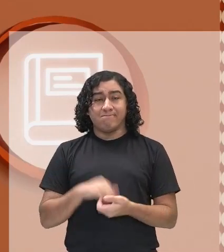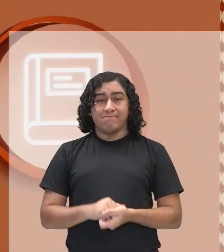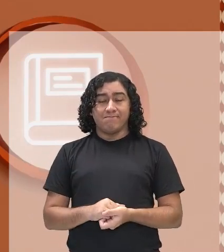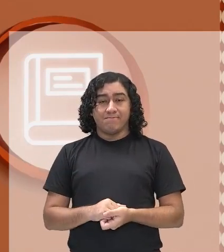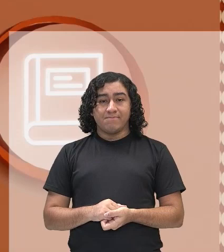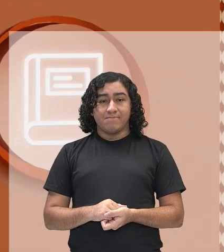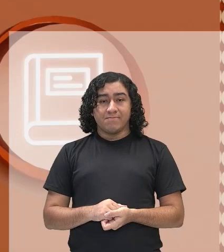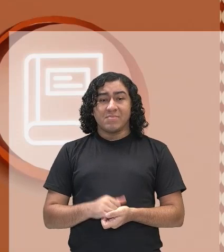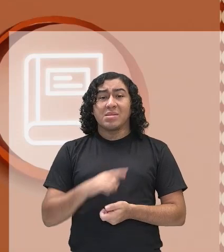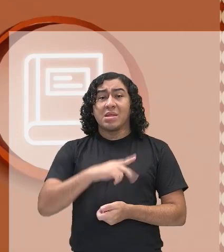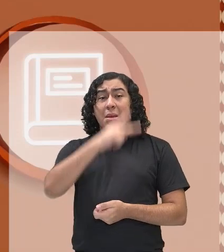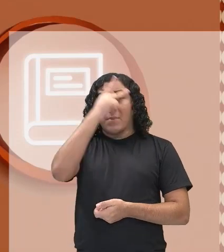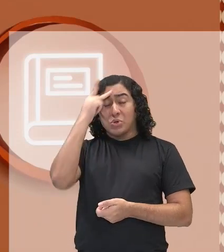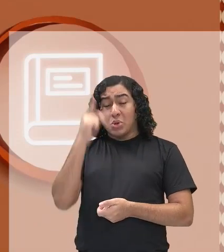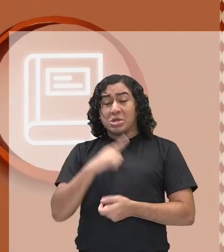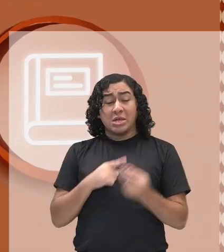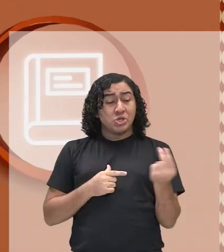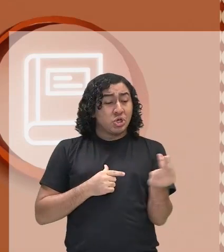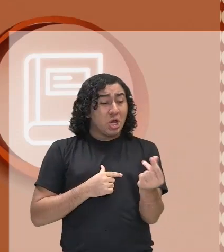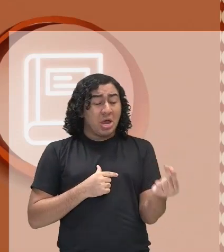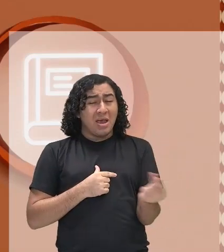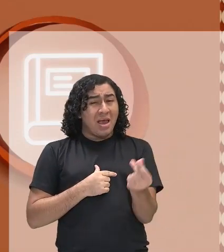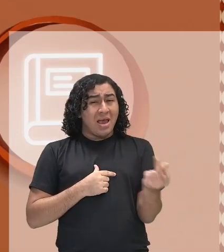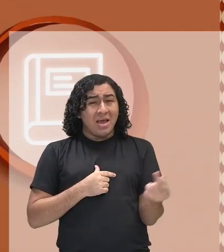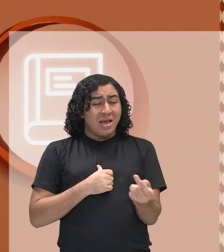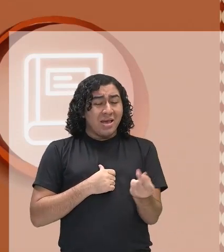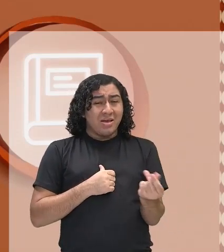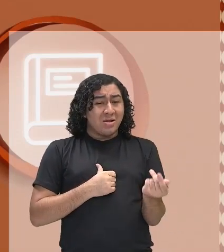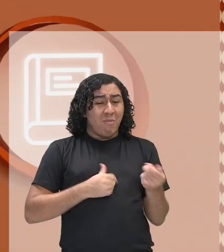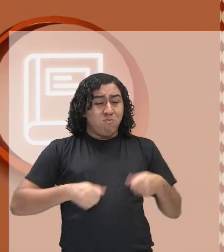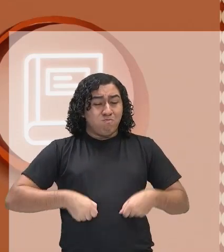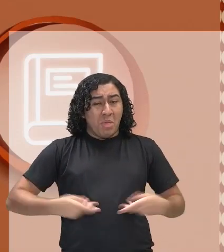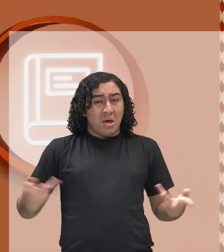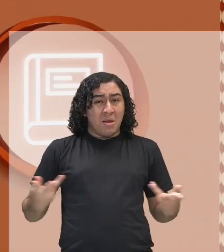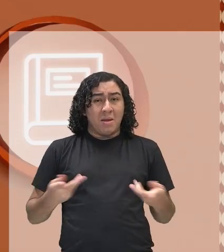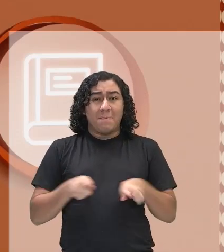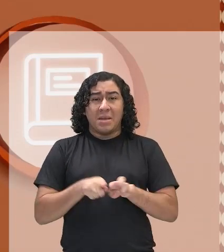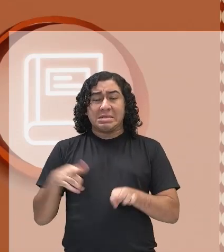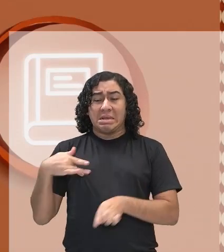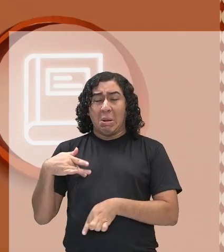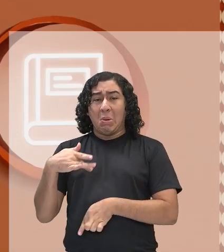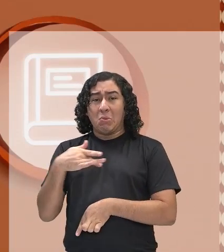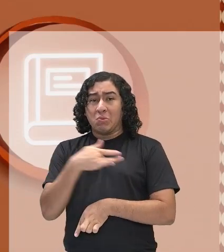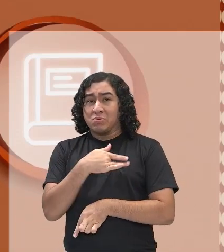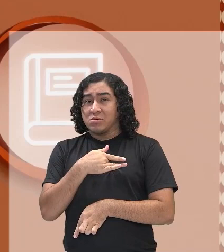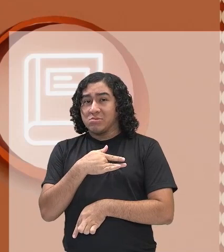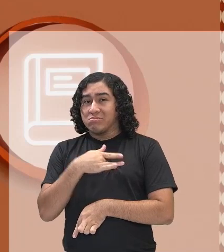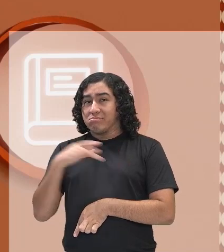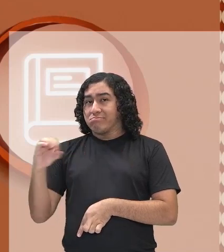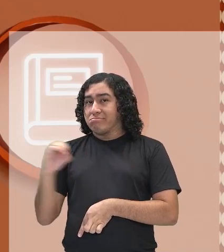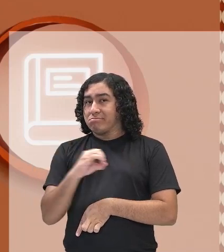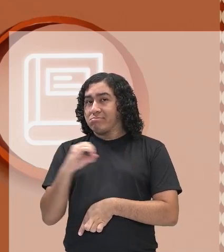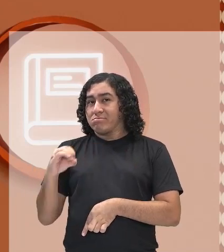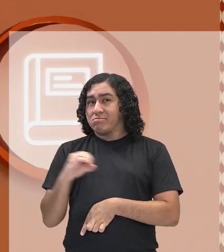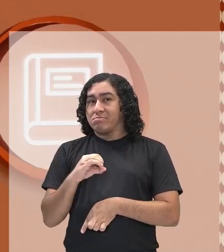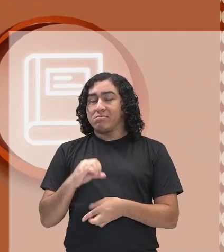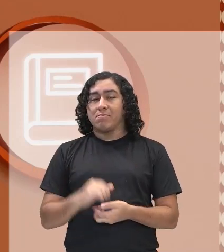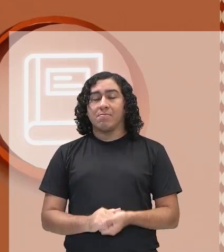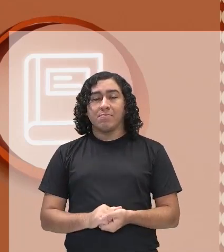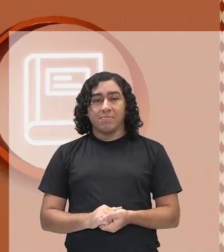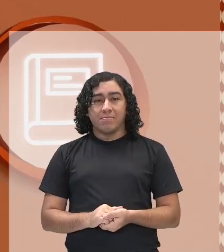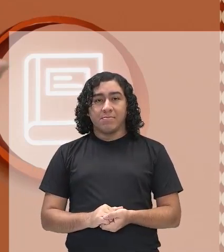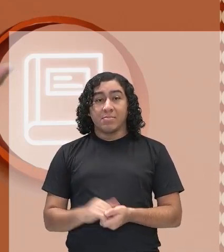Tem pessoas que têm dinheiro, muito dinheiro, e não tem saúde, né? Então, é